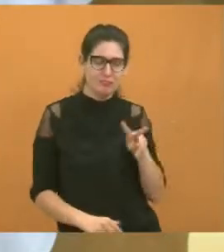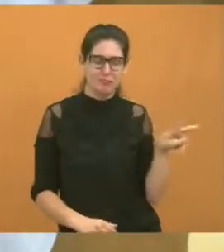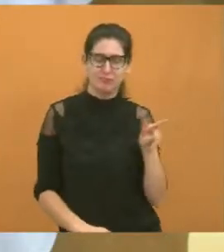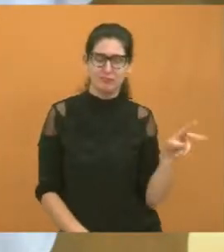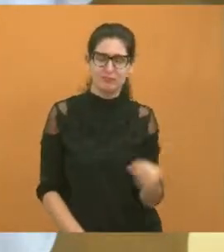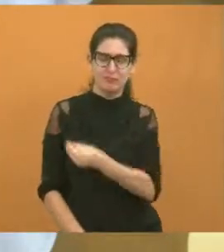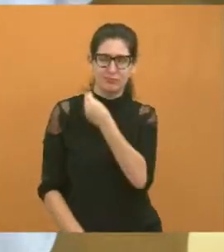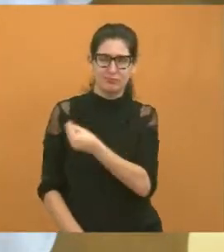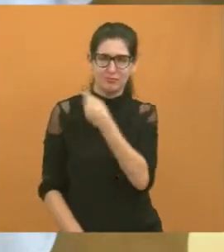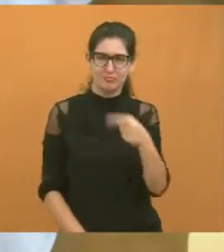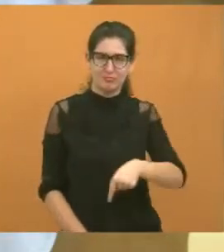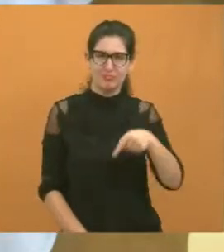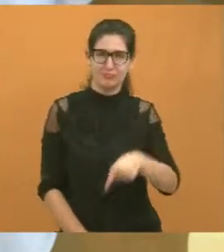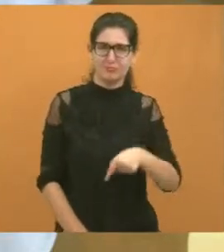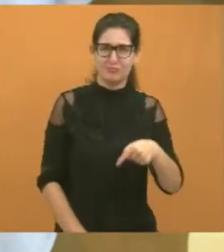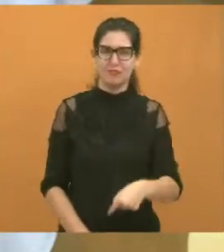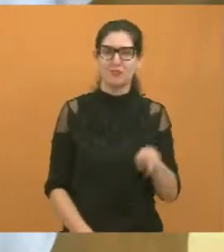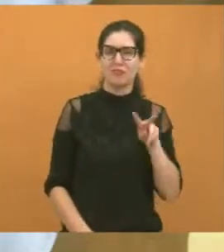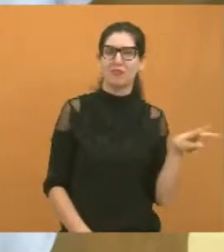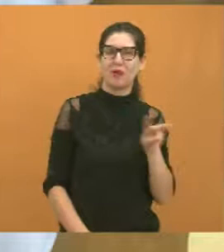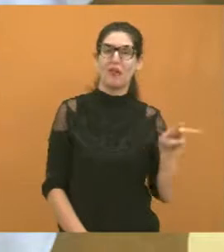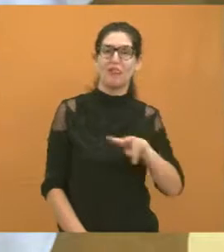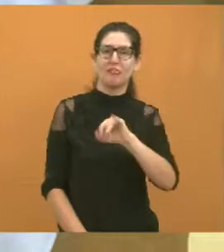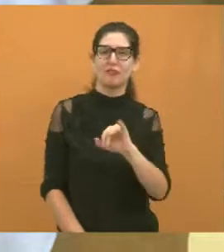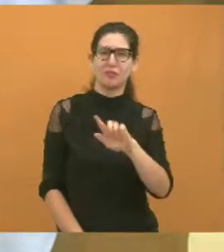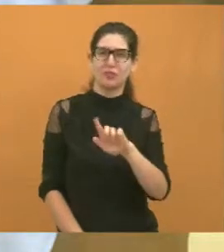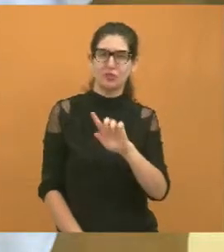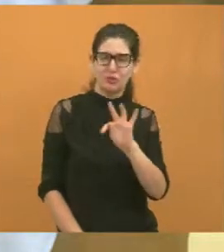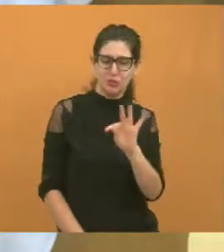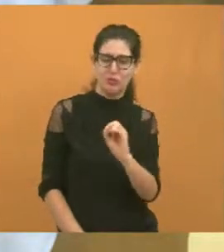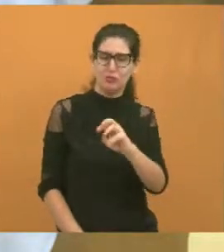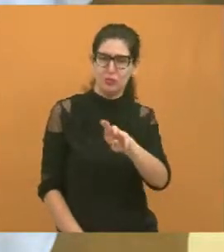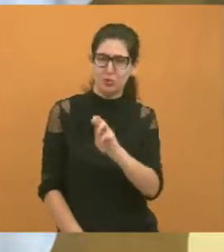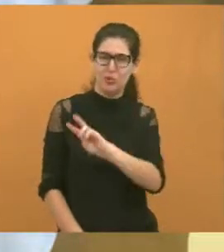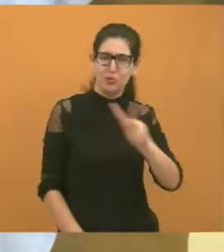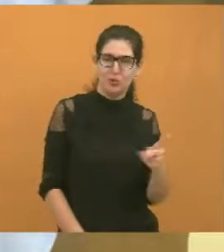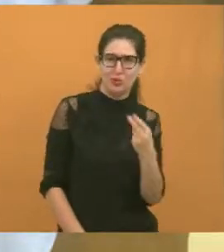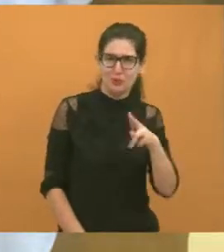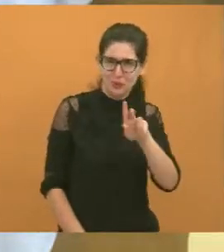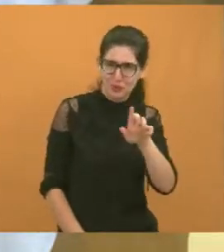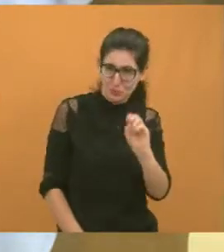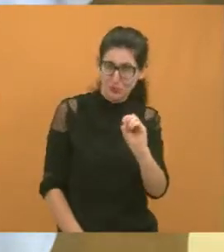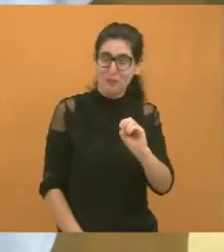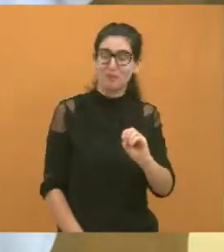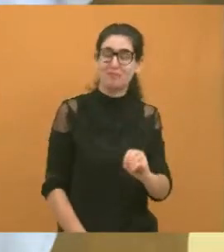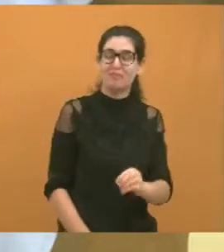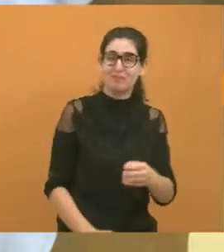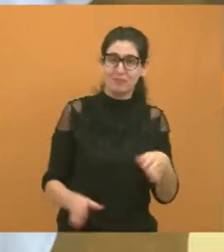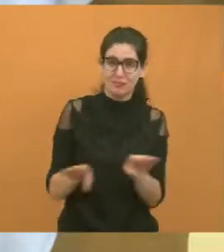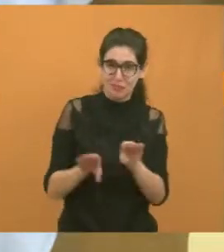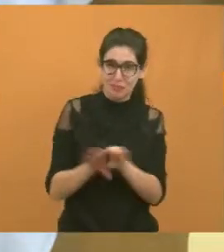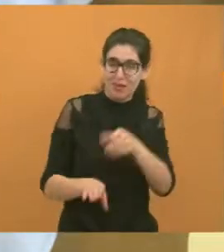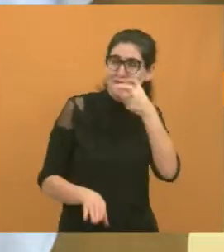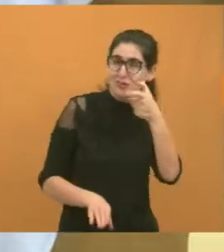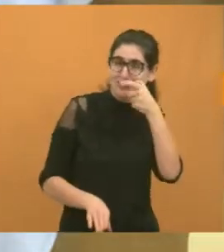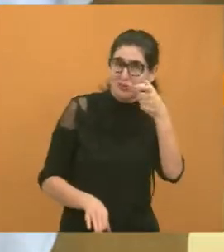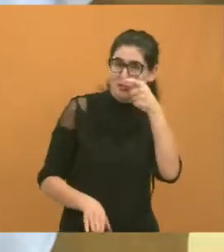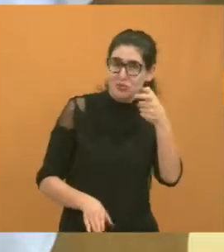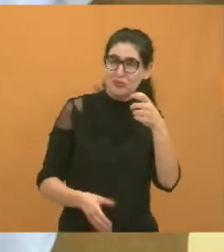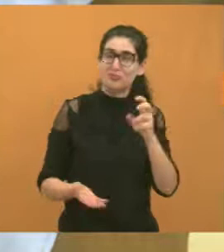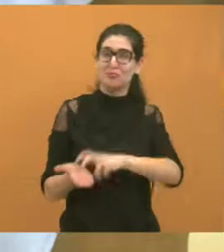presentes, vereador jovem Vitor Hugo Machado, que está acompanhando essa sessão desde cedo, né,